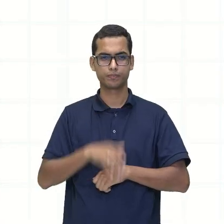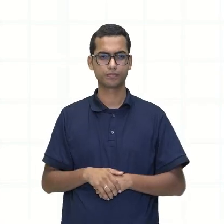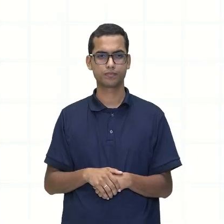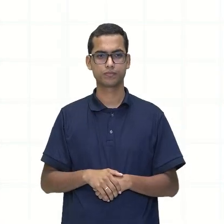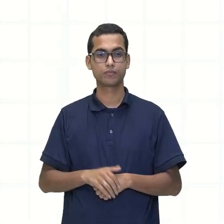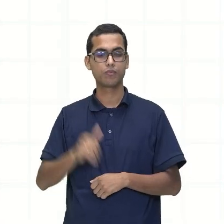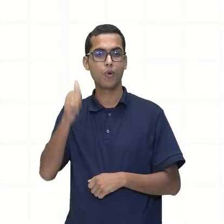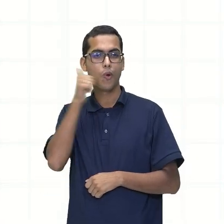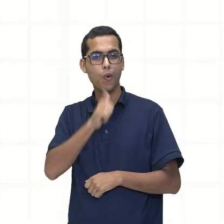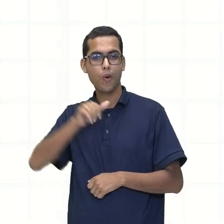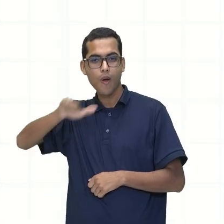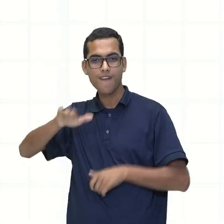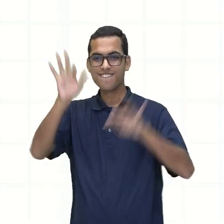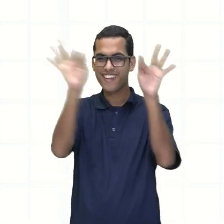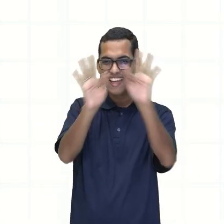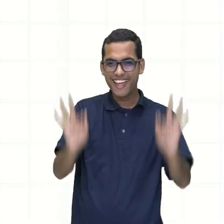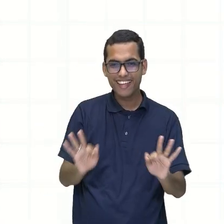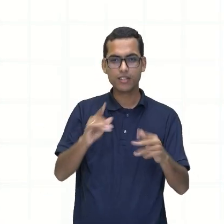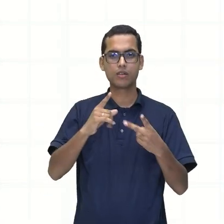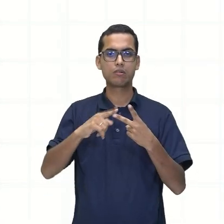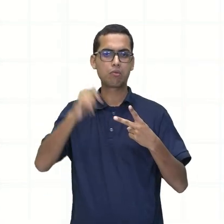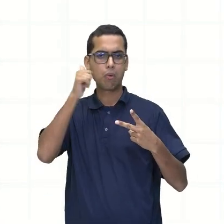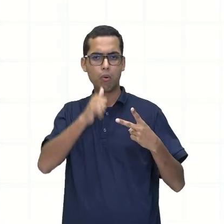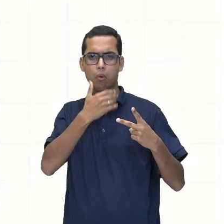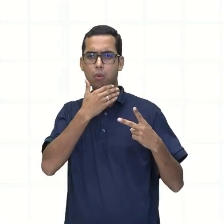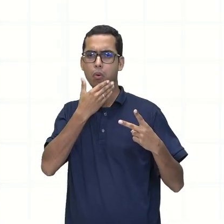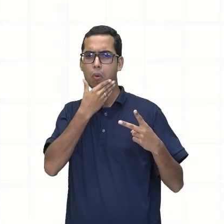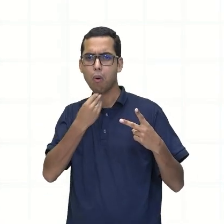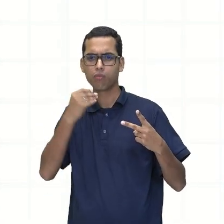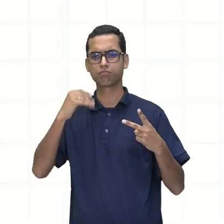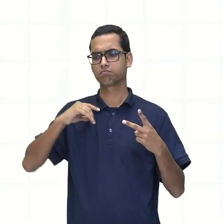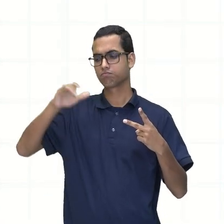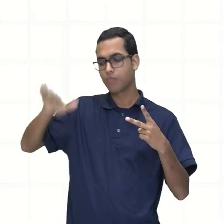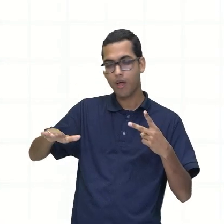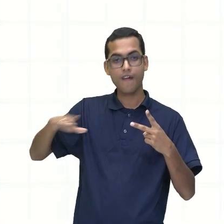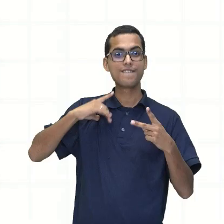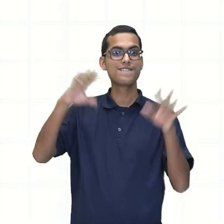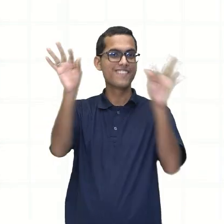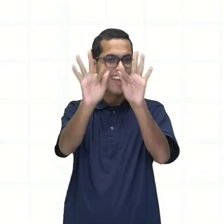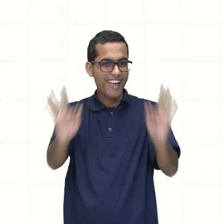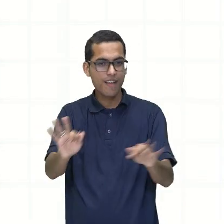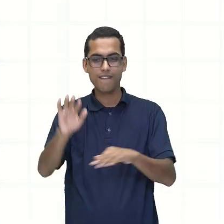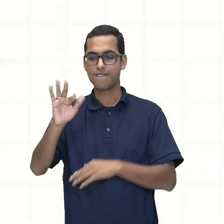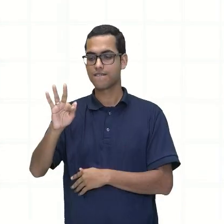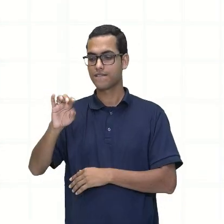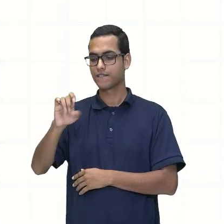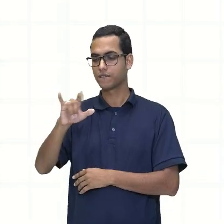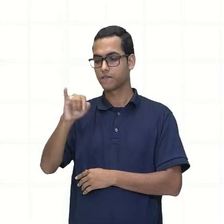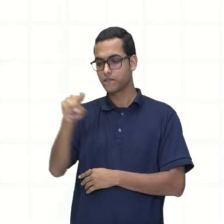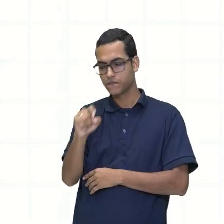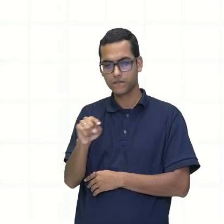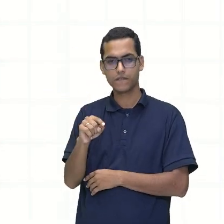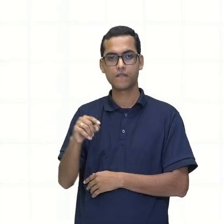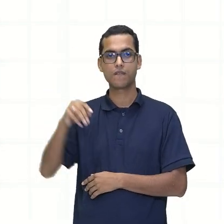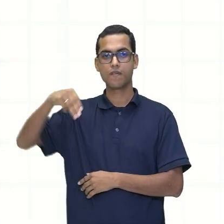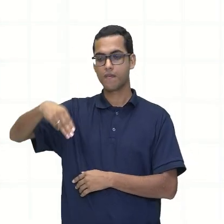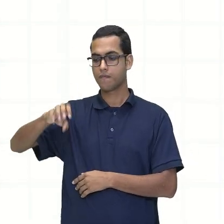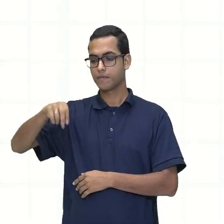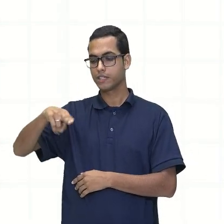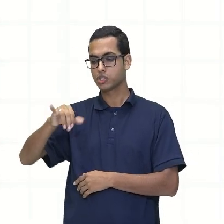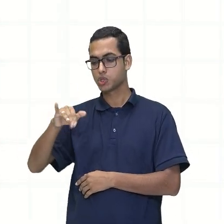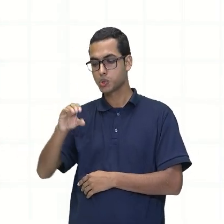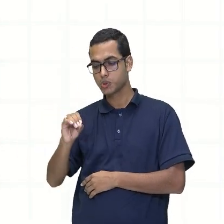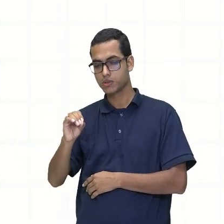Menino feliz, menina feliz. Verifiquem, percebam que menino, né? Tá o